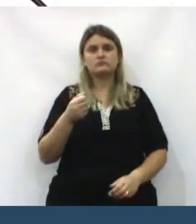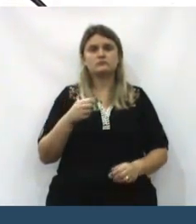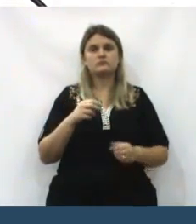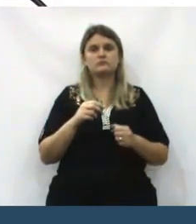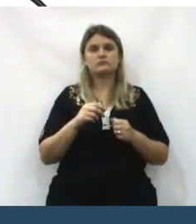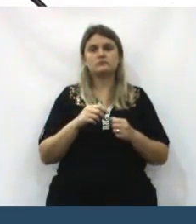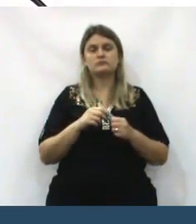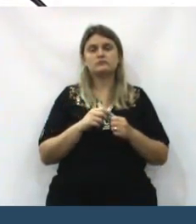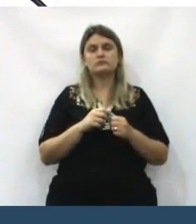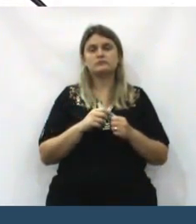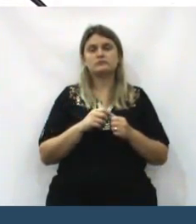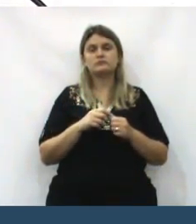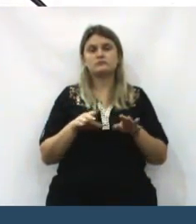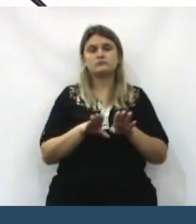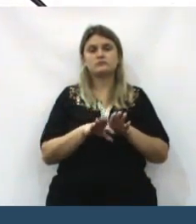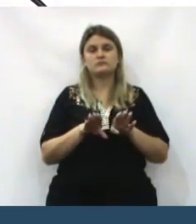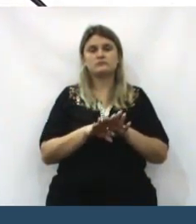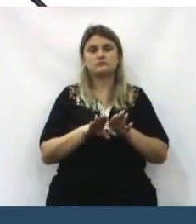questão